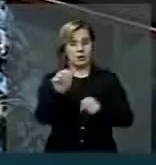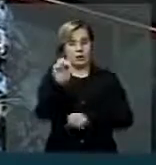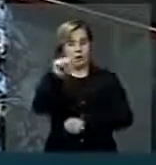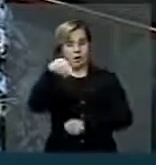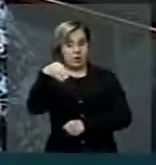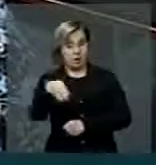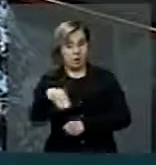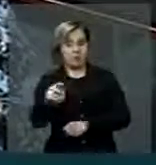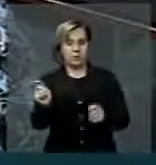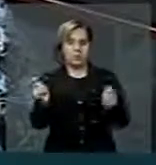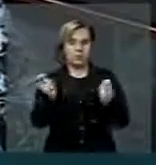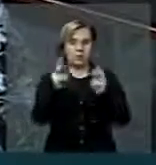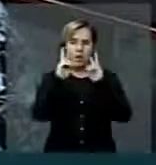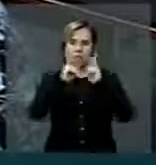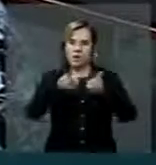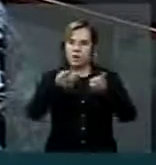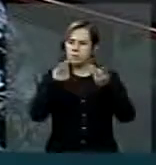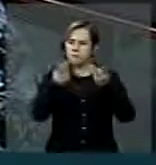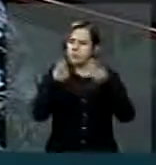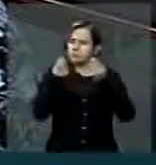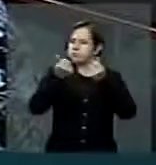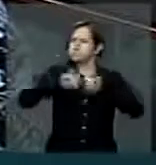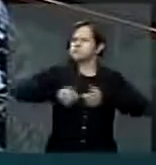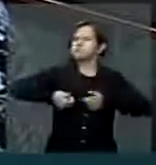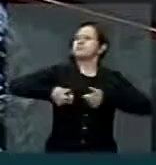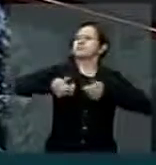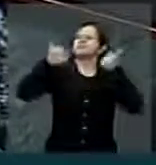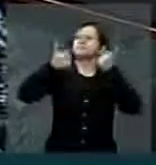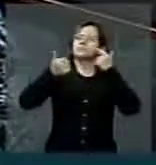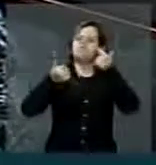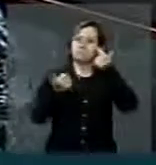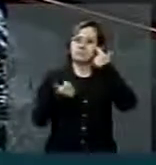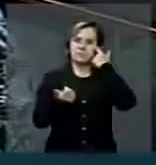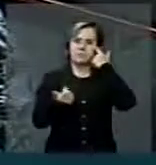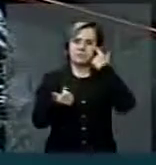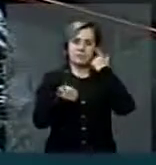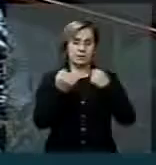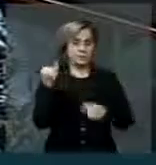se percebe um salto de qualidade importante da compreensão